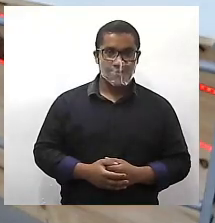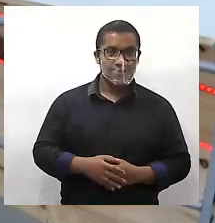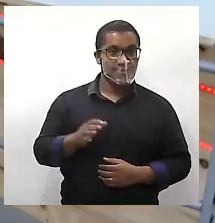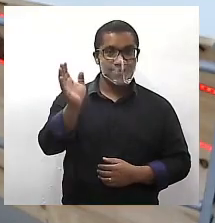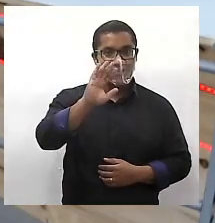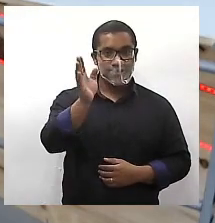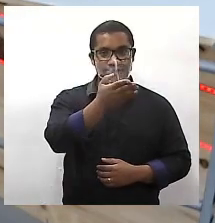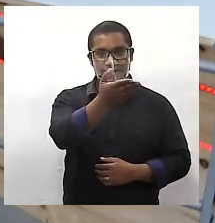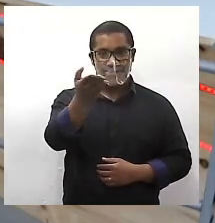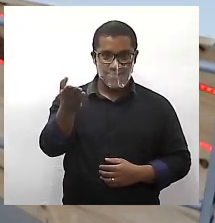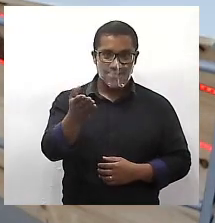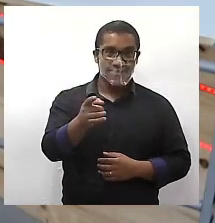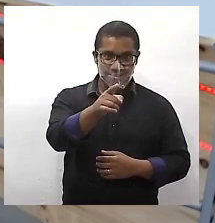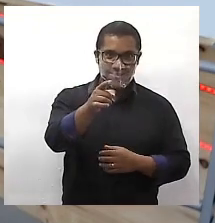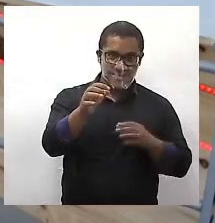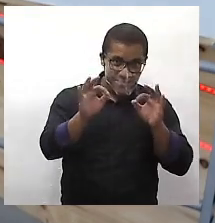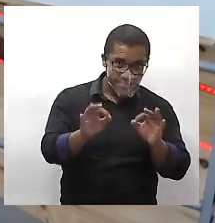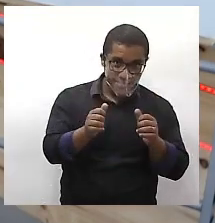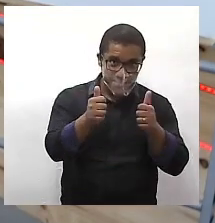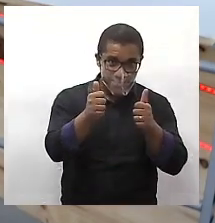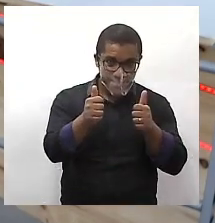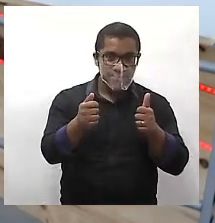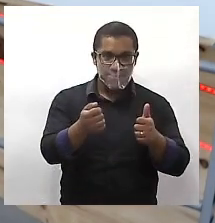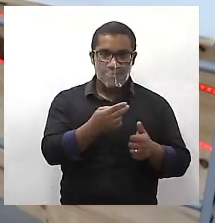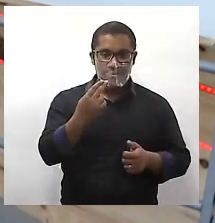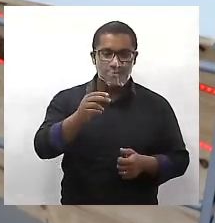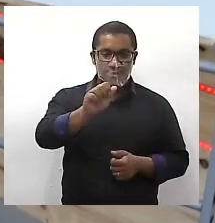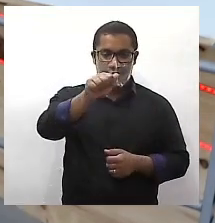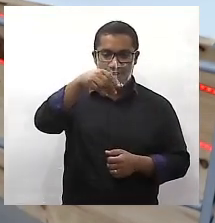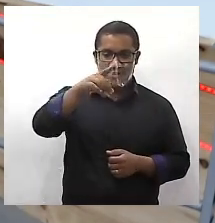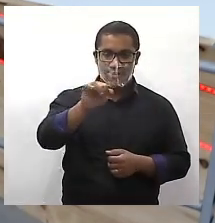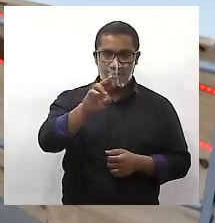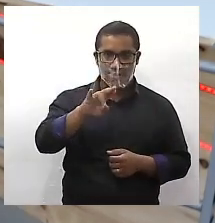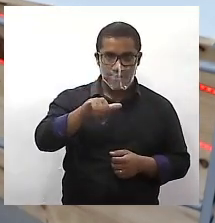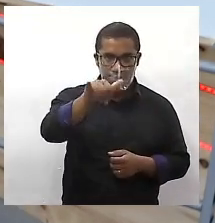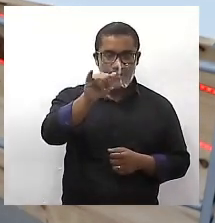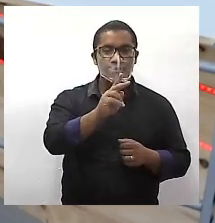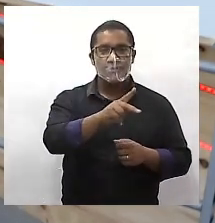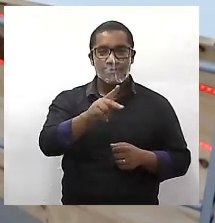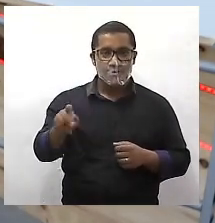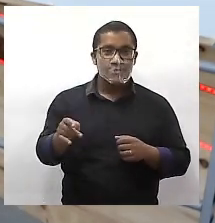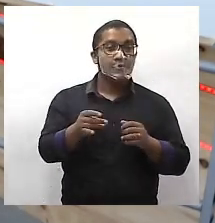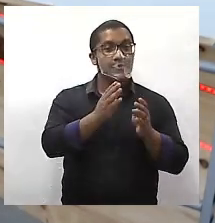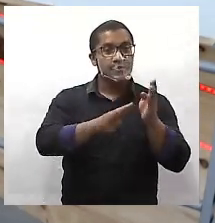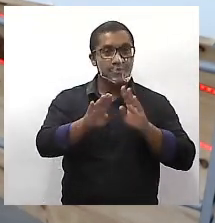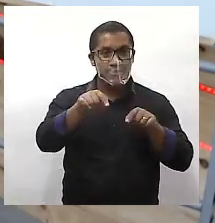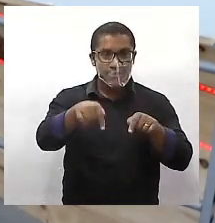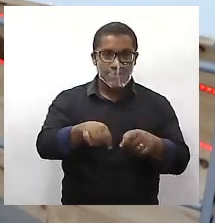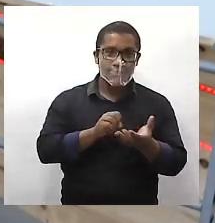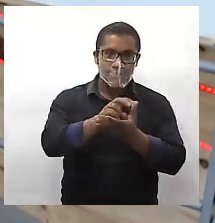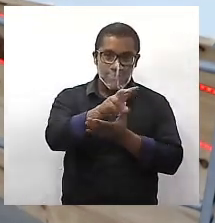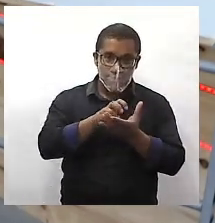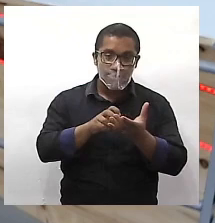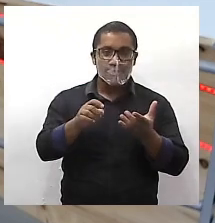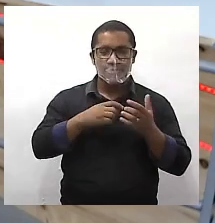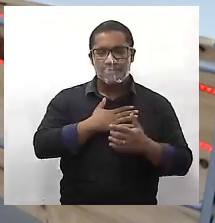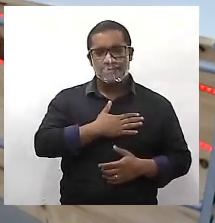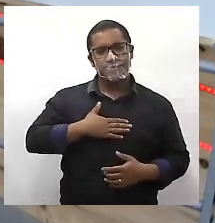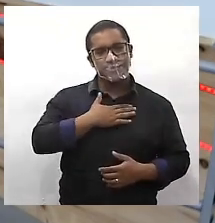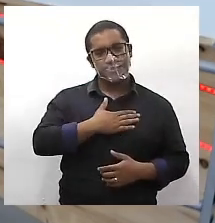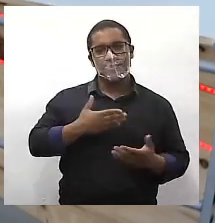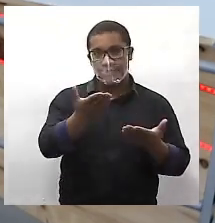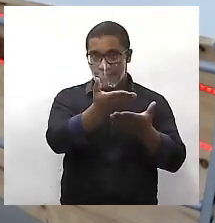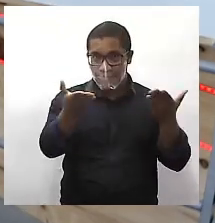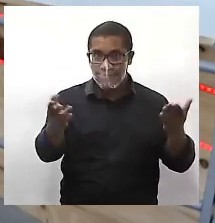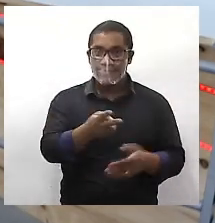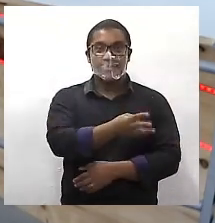Fala pessoas, e aí, tudo certo? Aqui quem está falando é o professor Andrei, professor de Biologia aqui do EducaPE, e é um prazer estar recebendo aí os